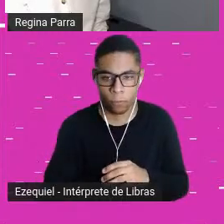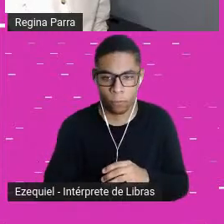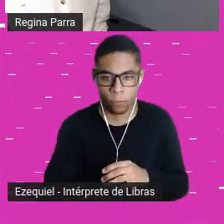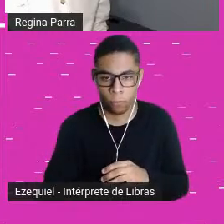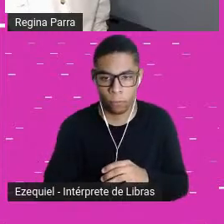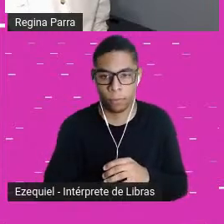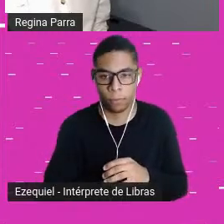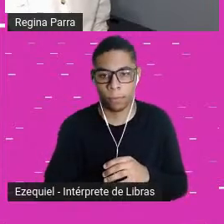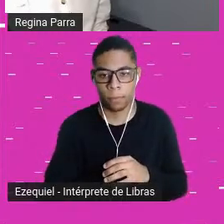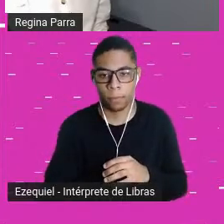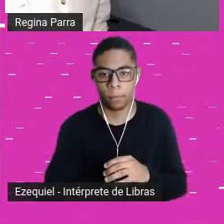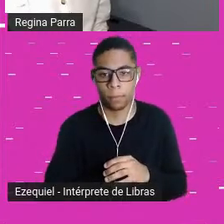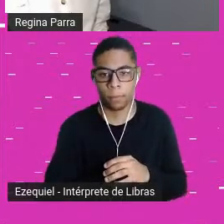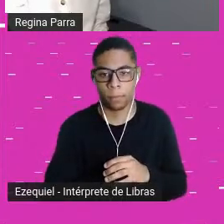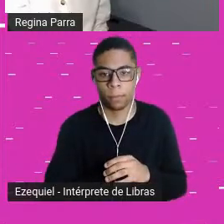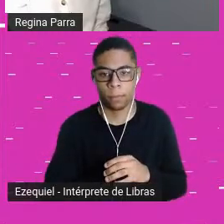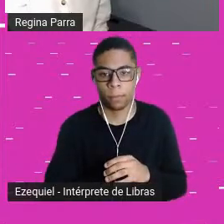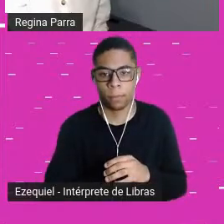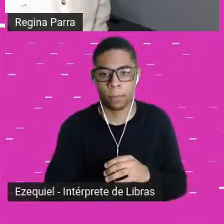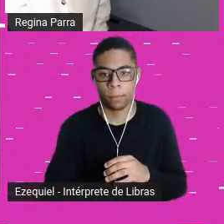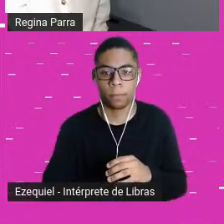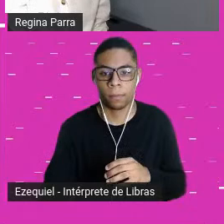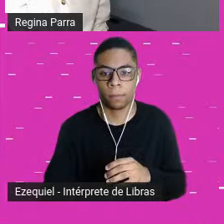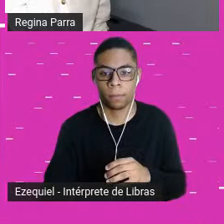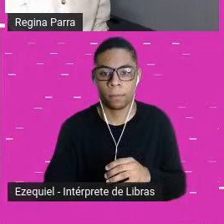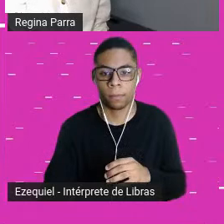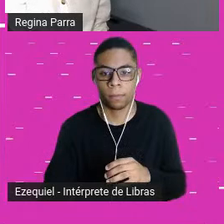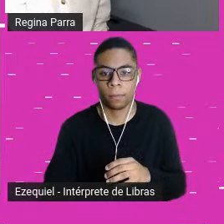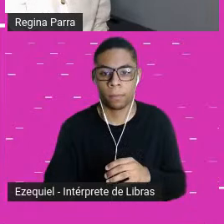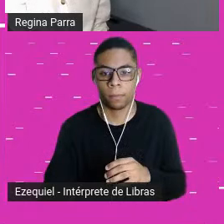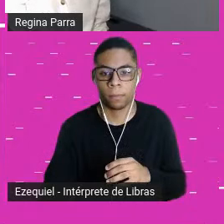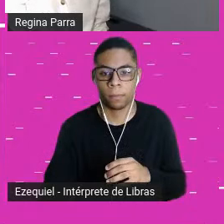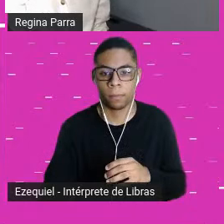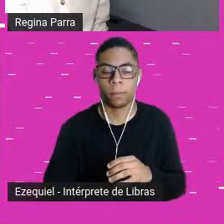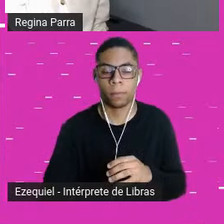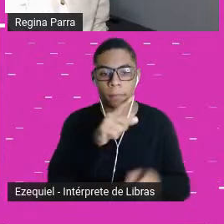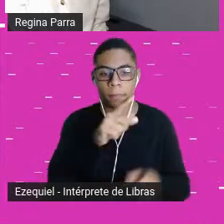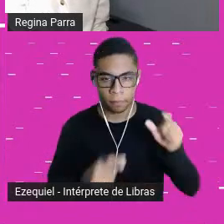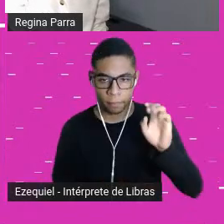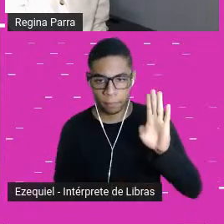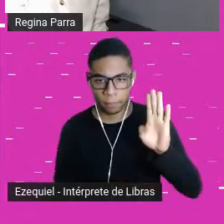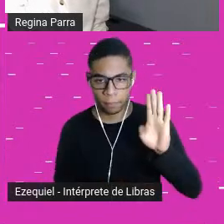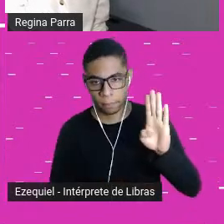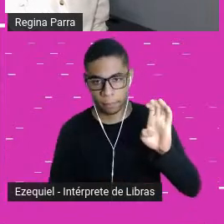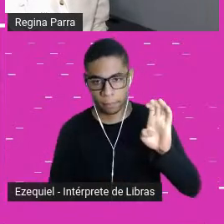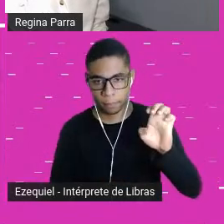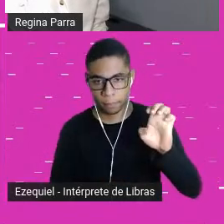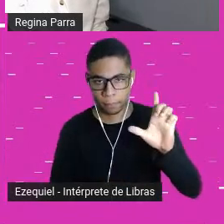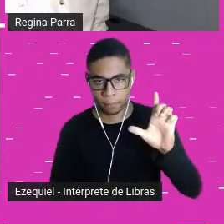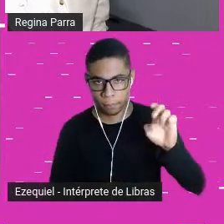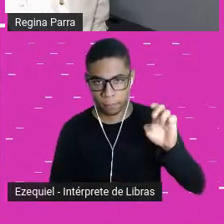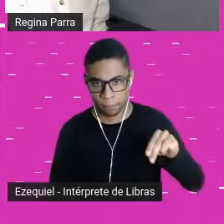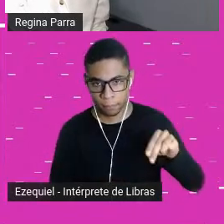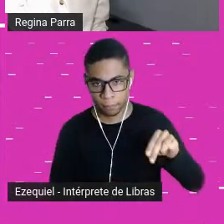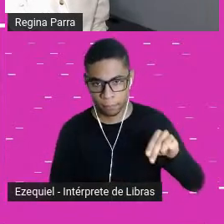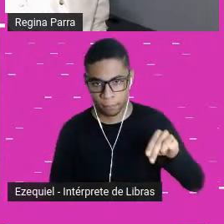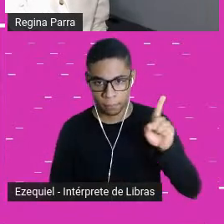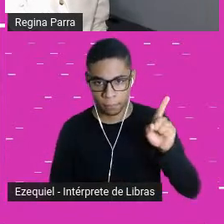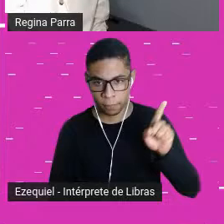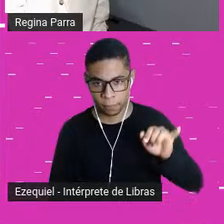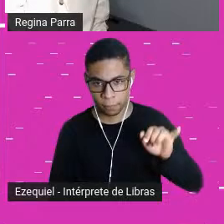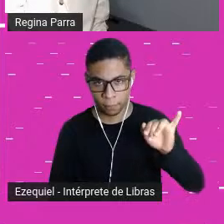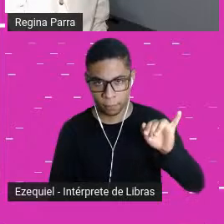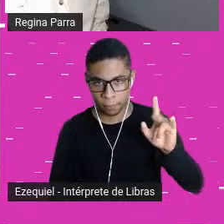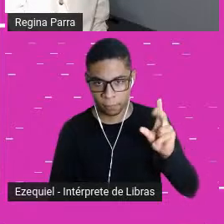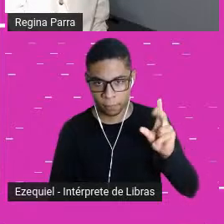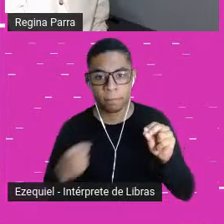E mais uma vez eu fui até o Belenzinho e resolvi resgatar aquelas tábuas que